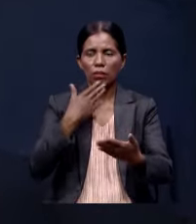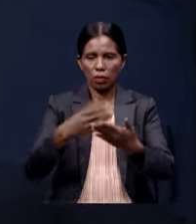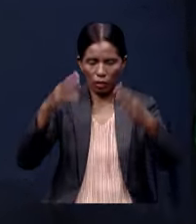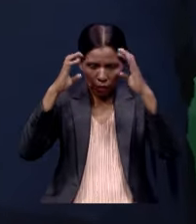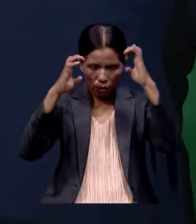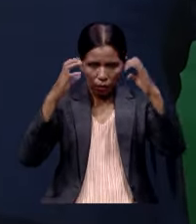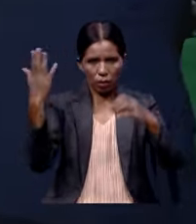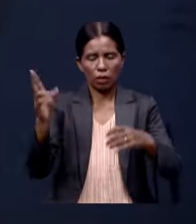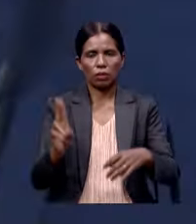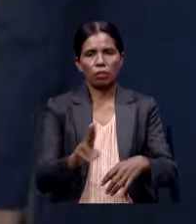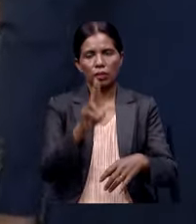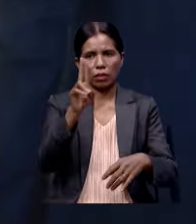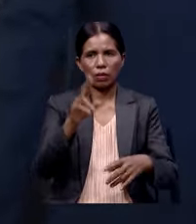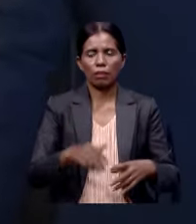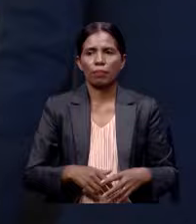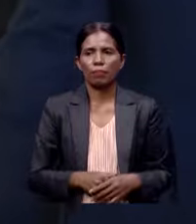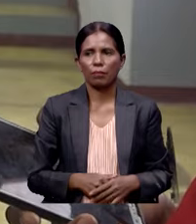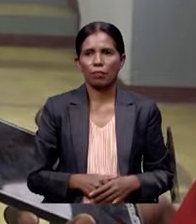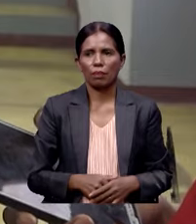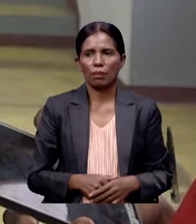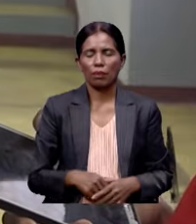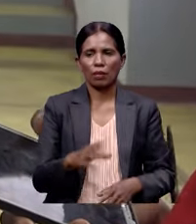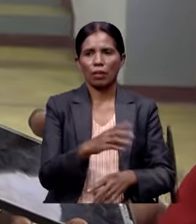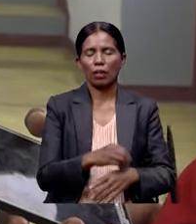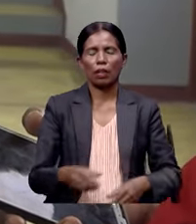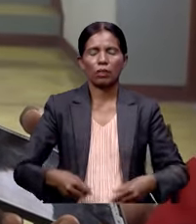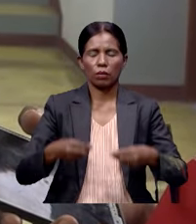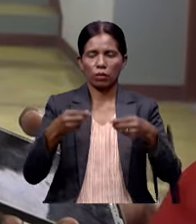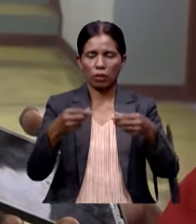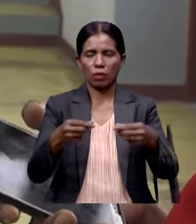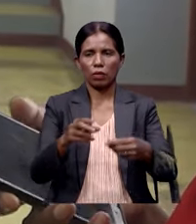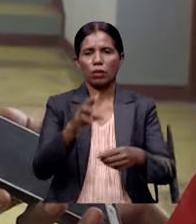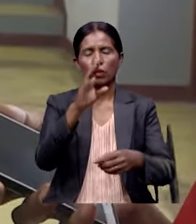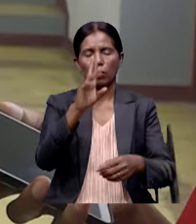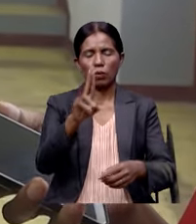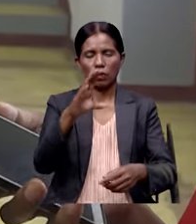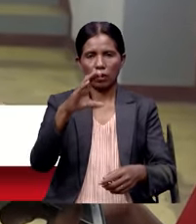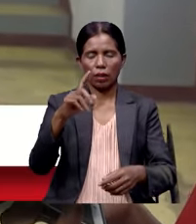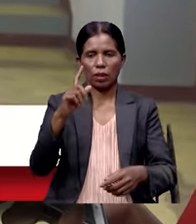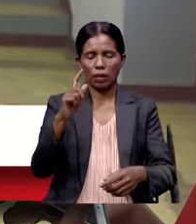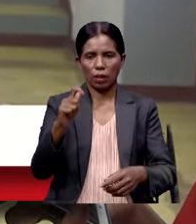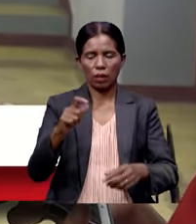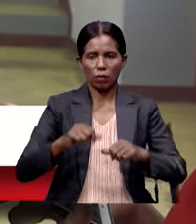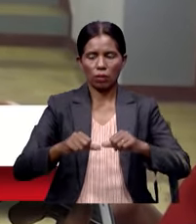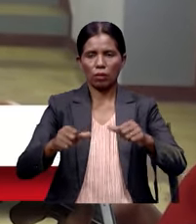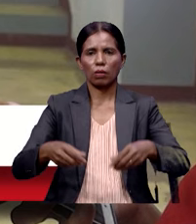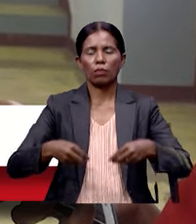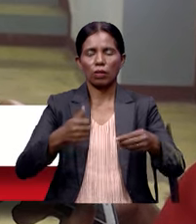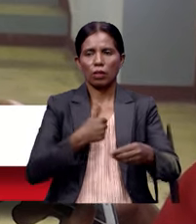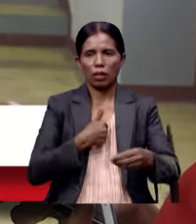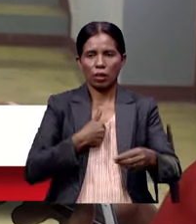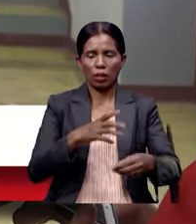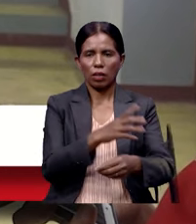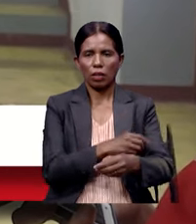e a universidade refere. É 20 da hoje, né? Tomar de posse nian, você te continua a professora nian. Manifesta